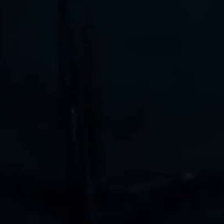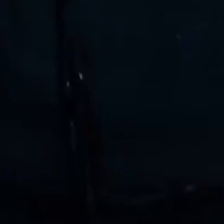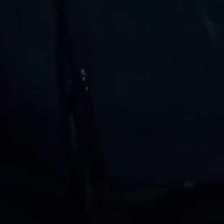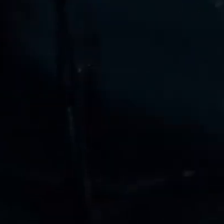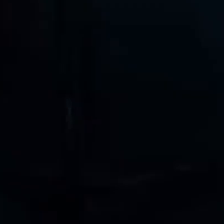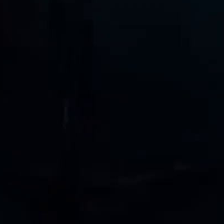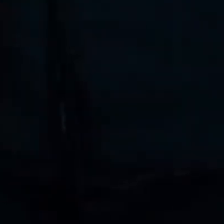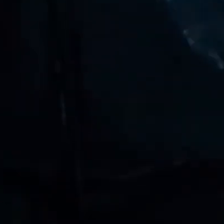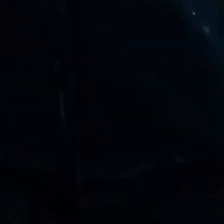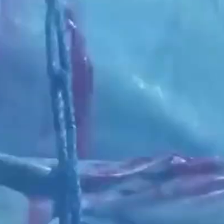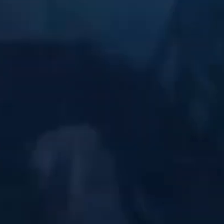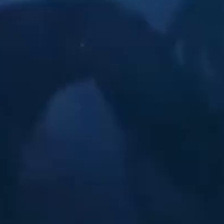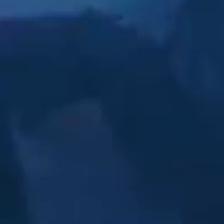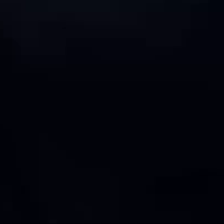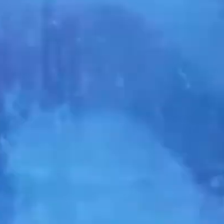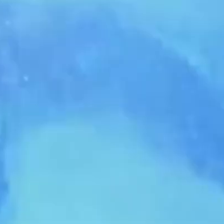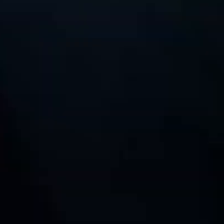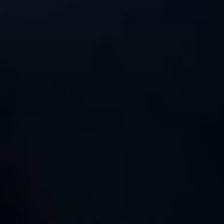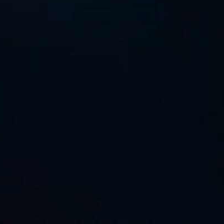Silêncio, musa,